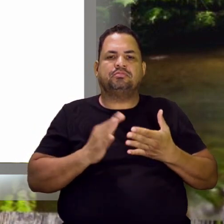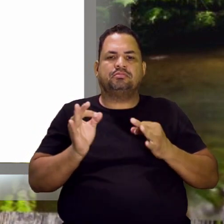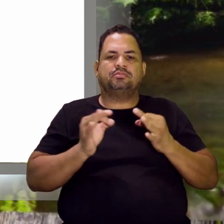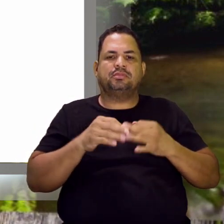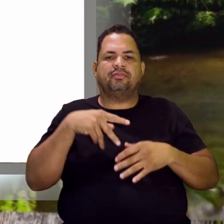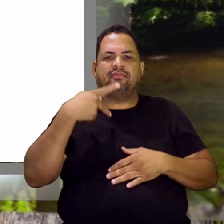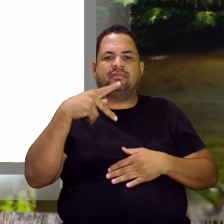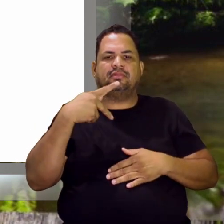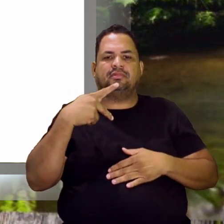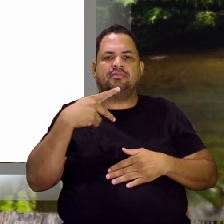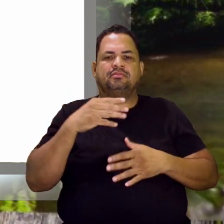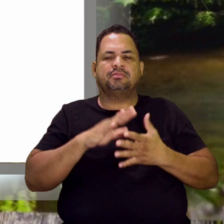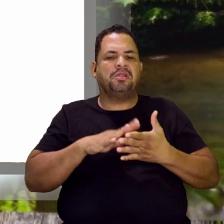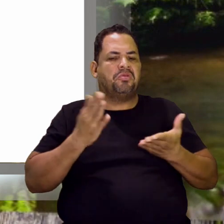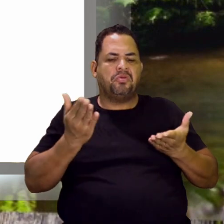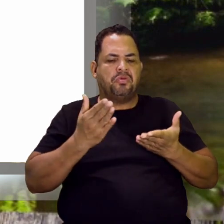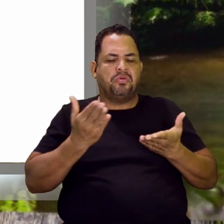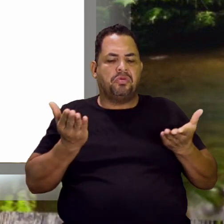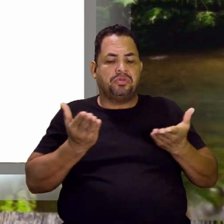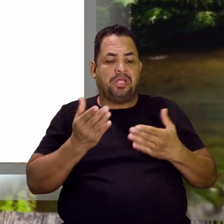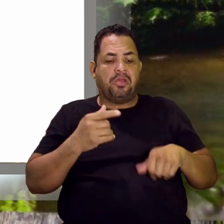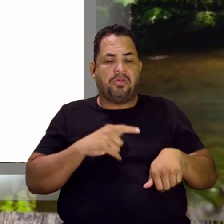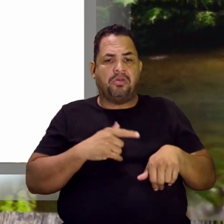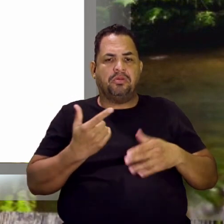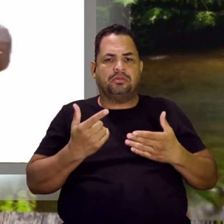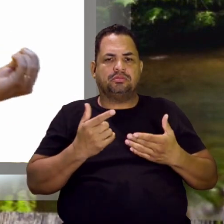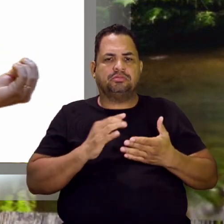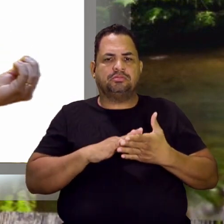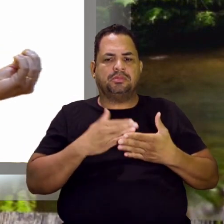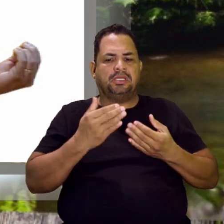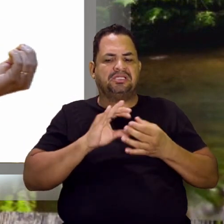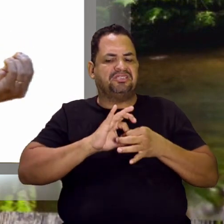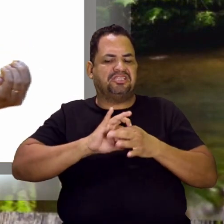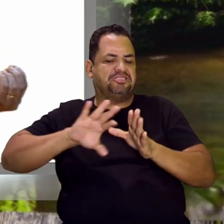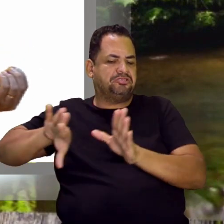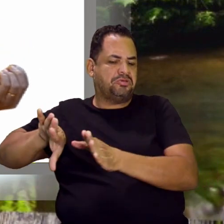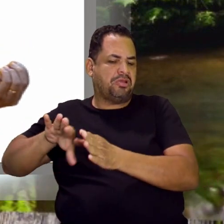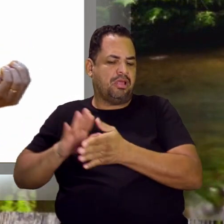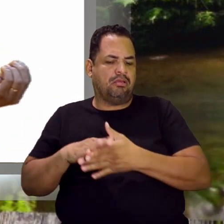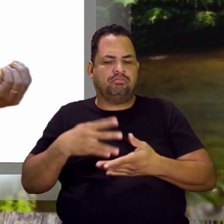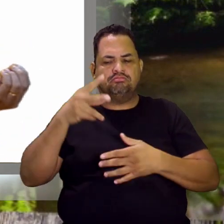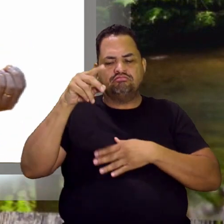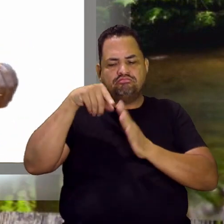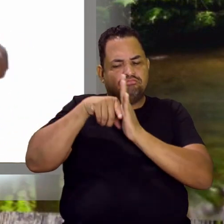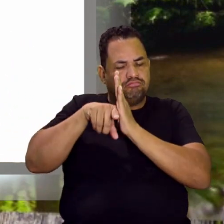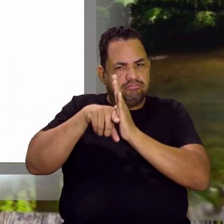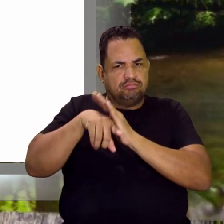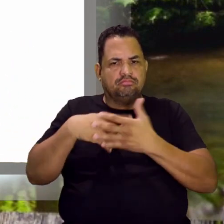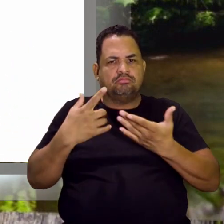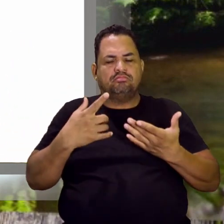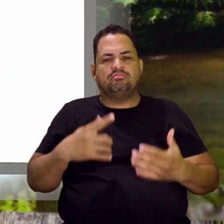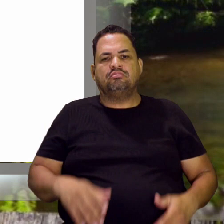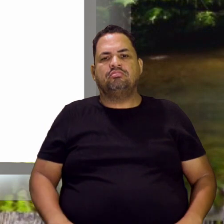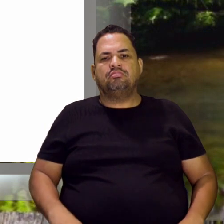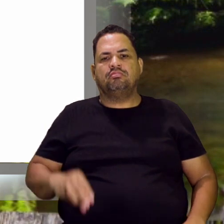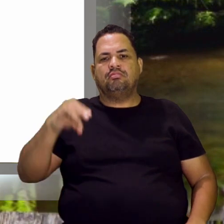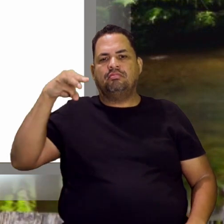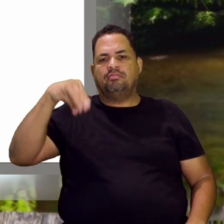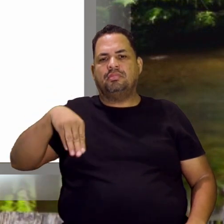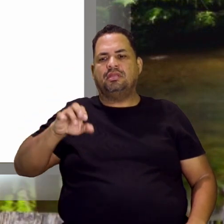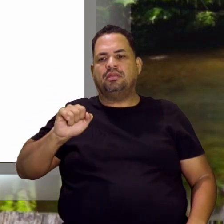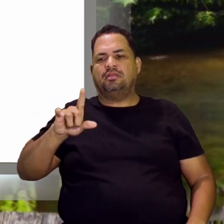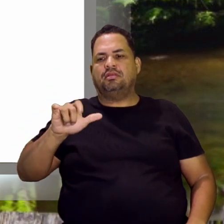forma de falar. Ninguém até hoje desclassificou o estudo dele. Ou seja, Mendel viveu